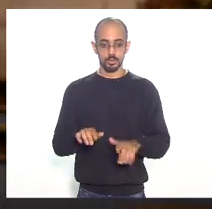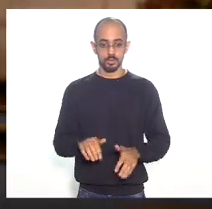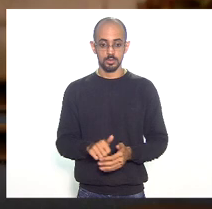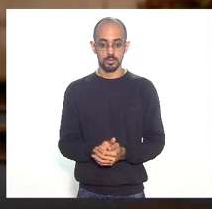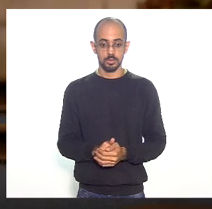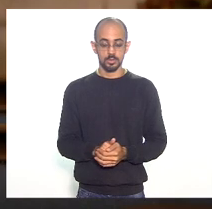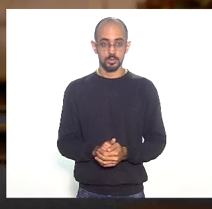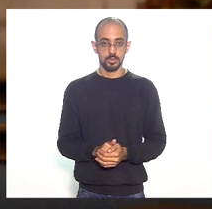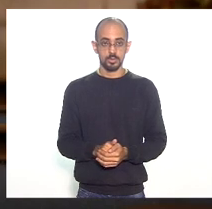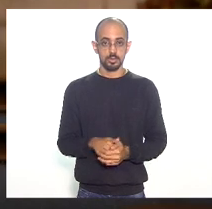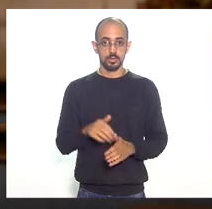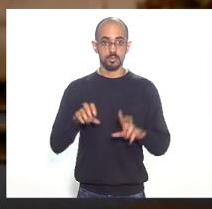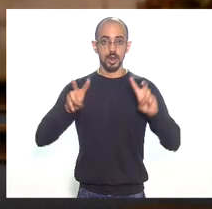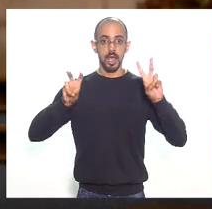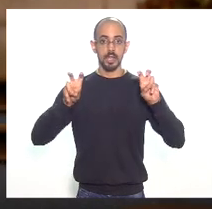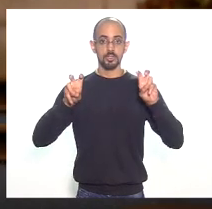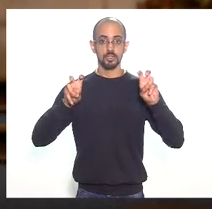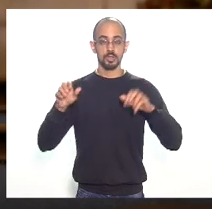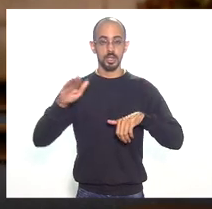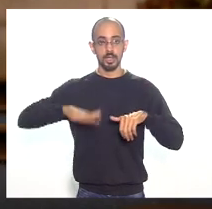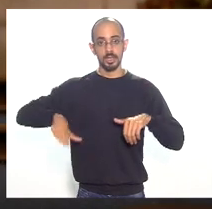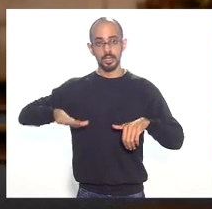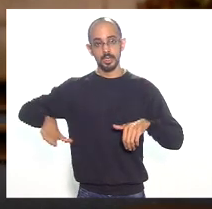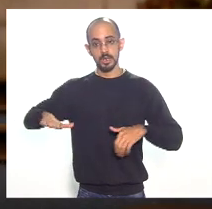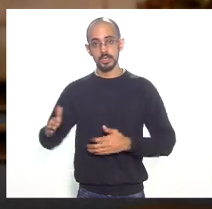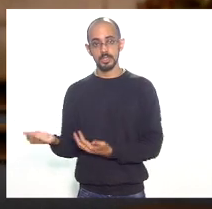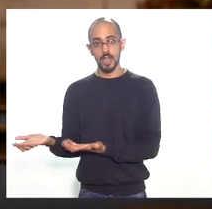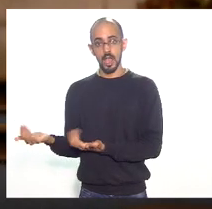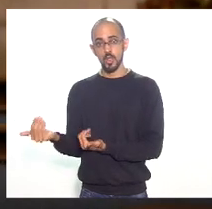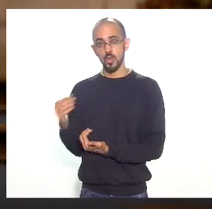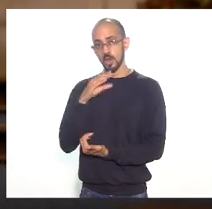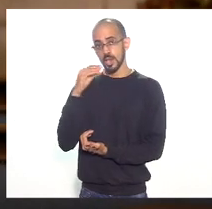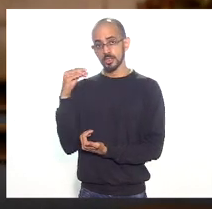comissão de assuntos da criança e do adolescente e idoso, deputada Rosane Félix.